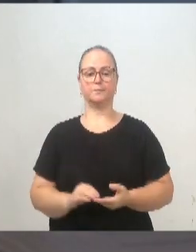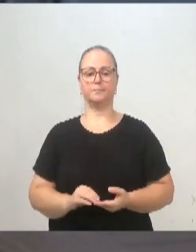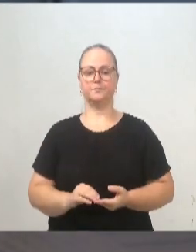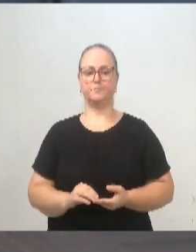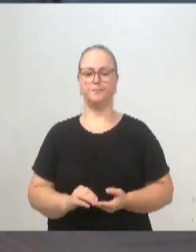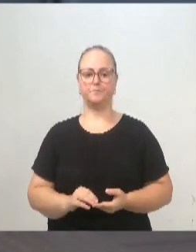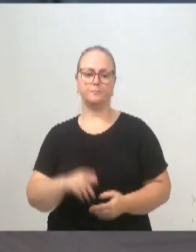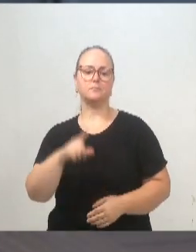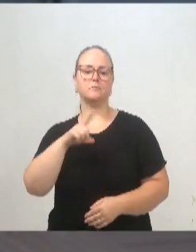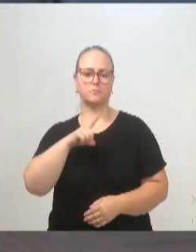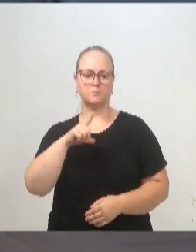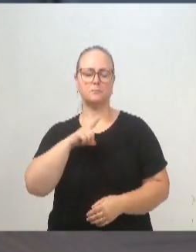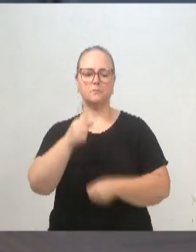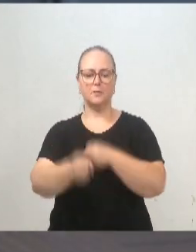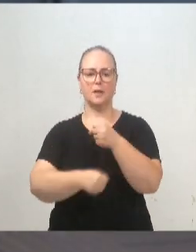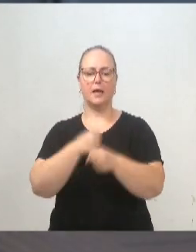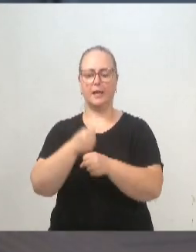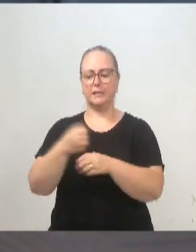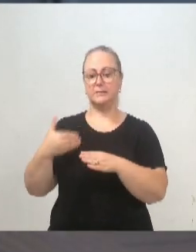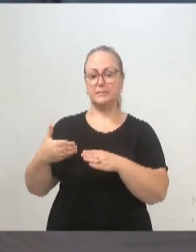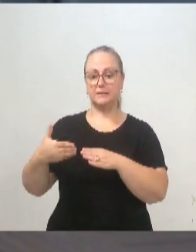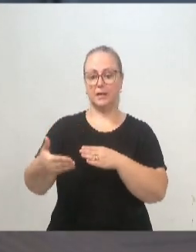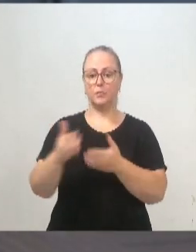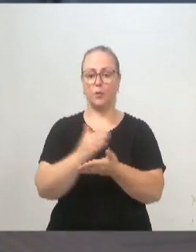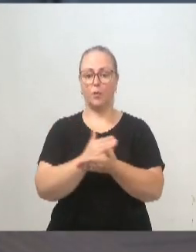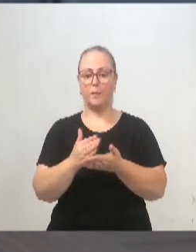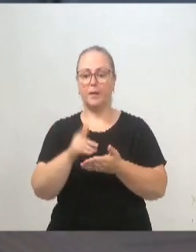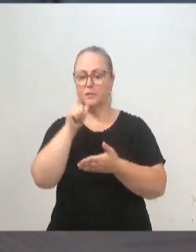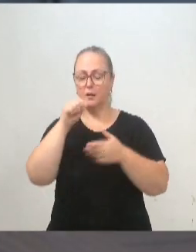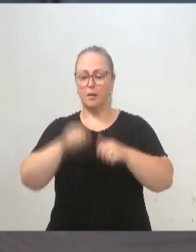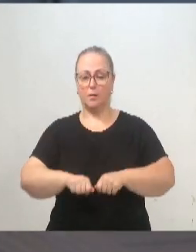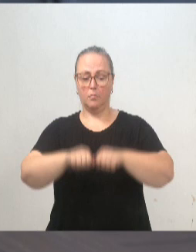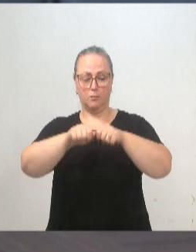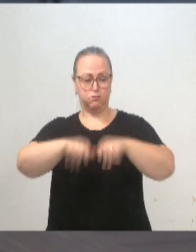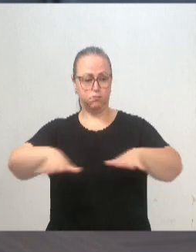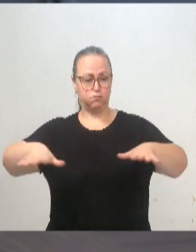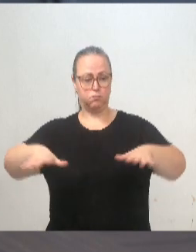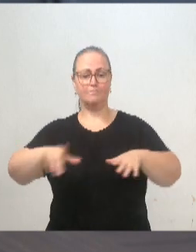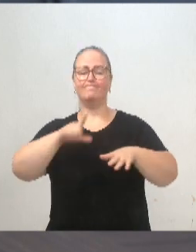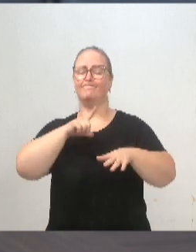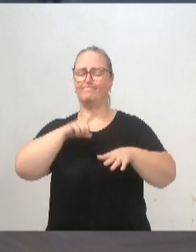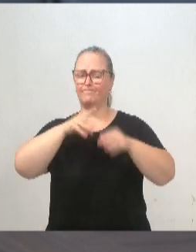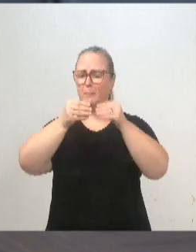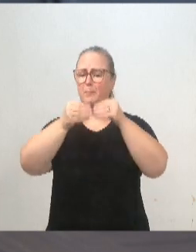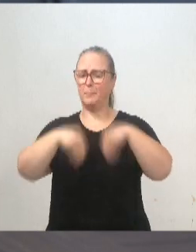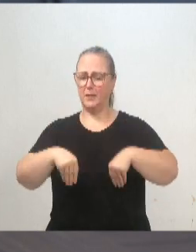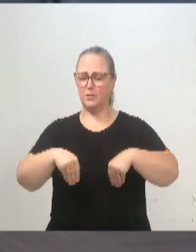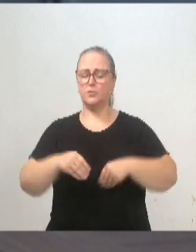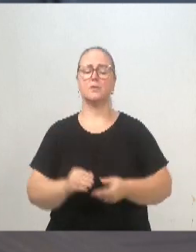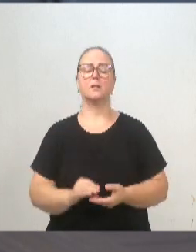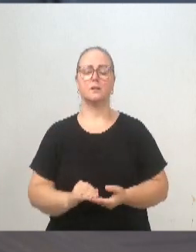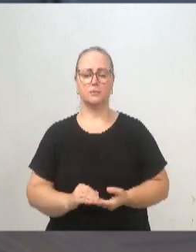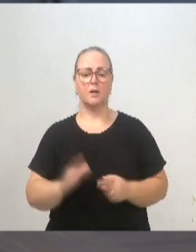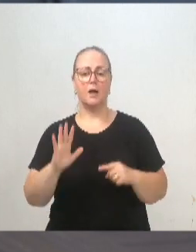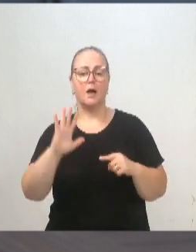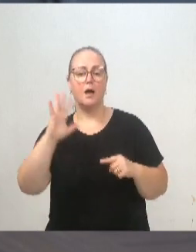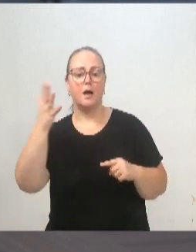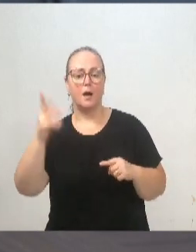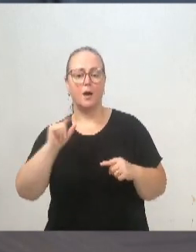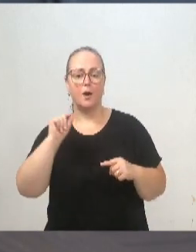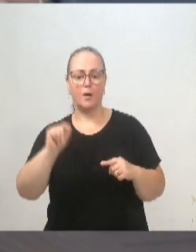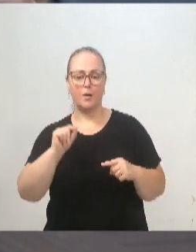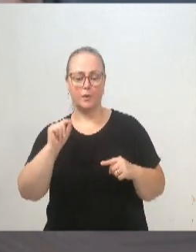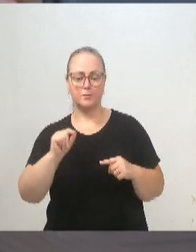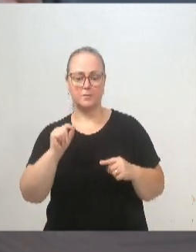tivemos uma enxurrada no início do ano, em que muitos prejuízos acabaram aparecendo, e aí o que acontece, né?